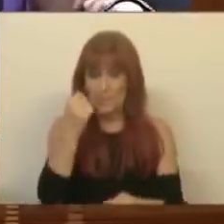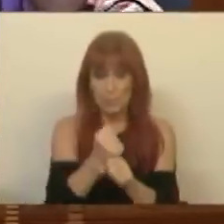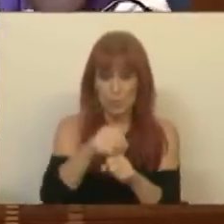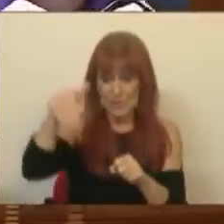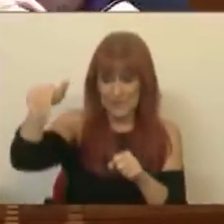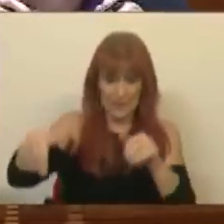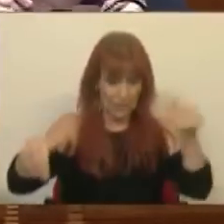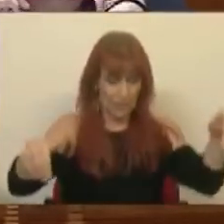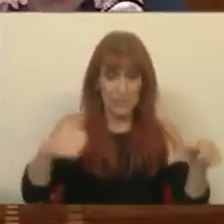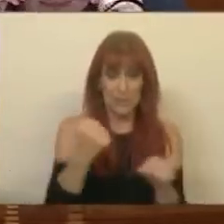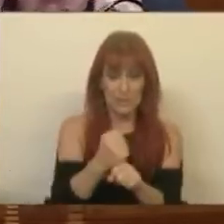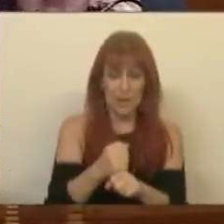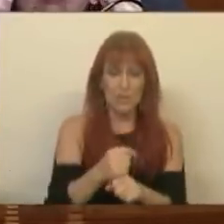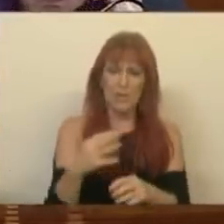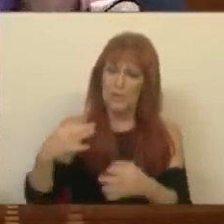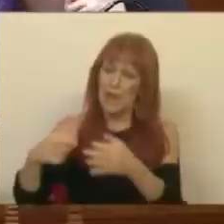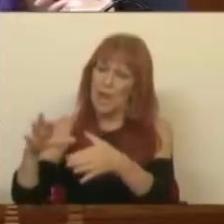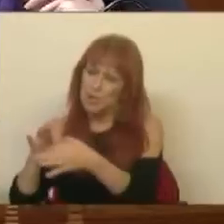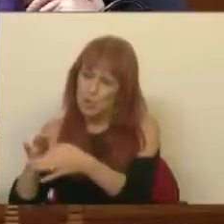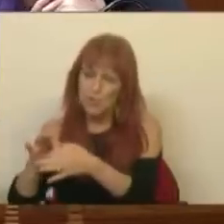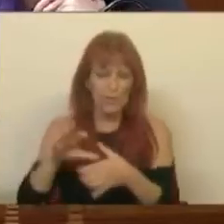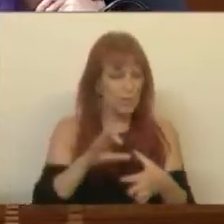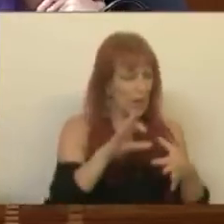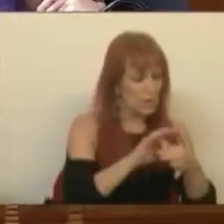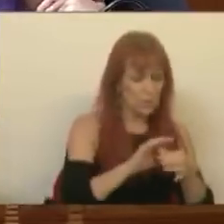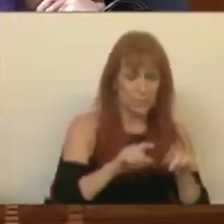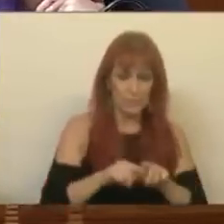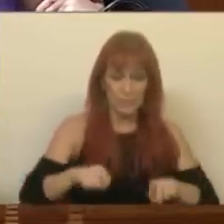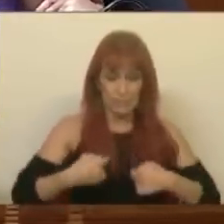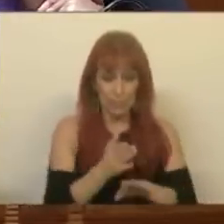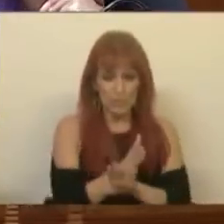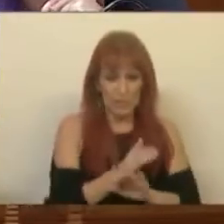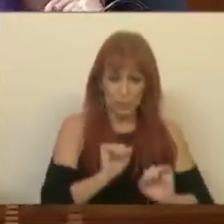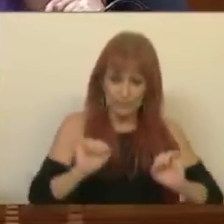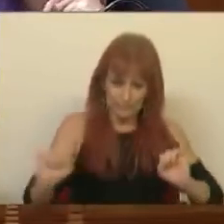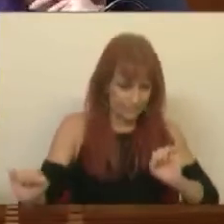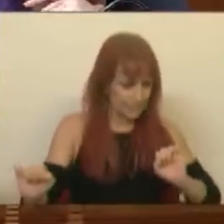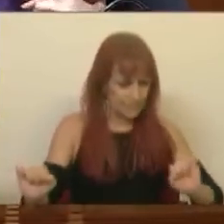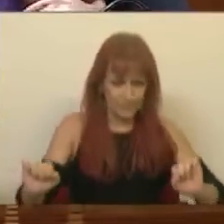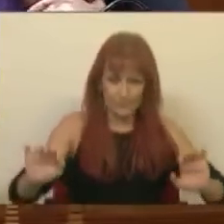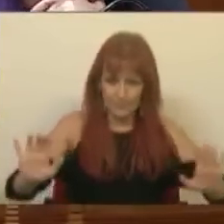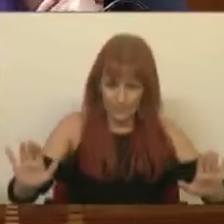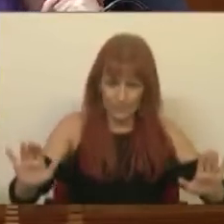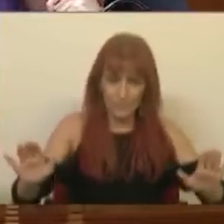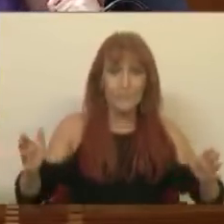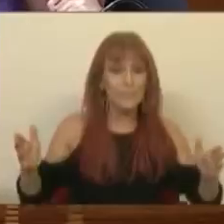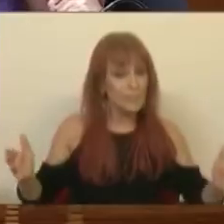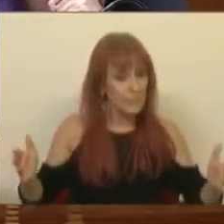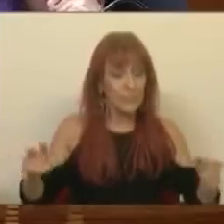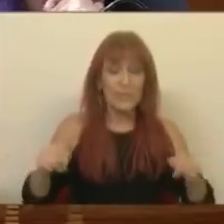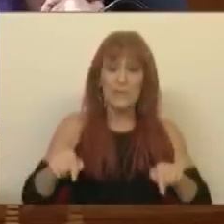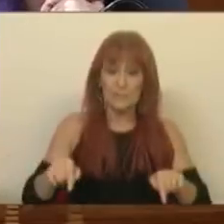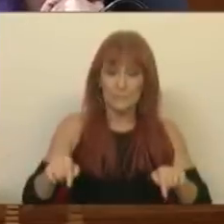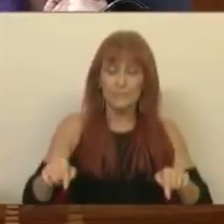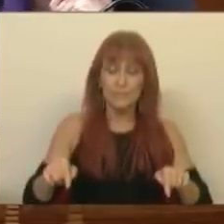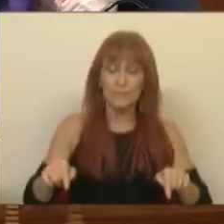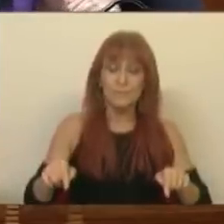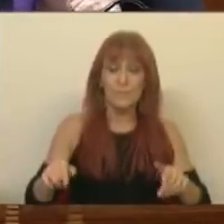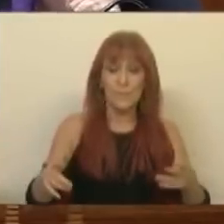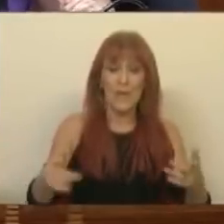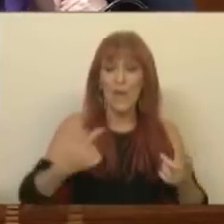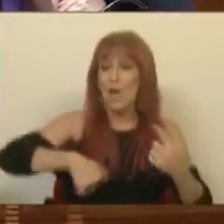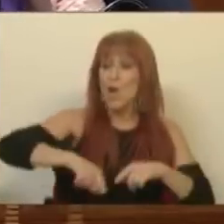funcionários que seja ajustado ao próprio setor e portanto e portanto